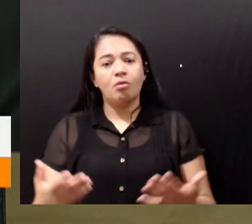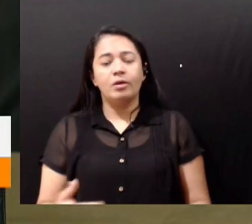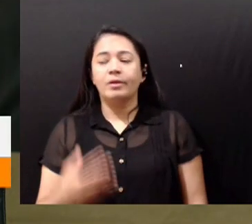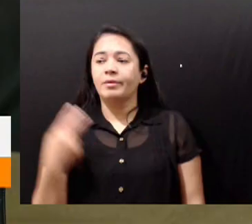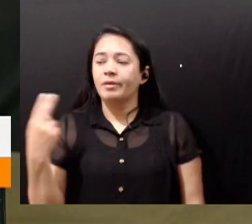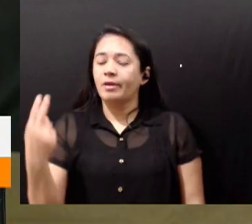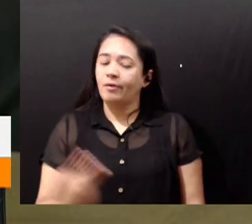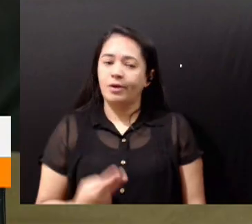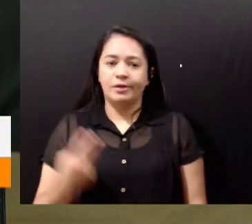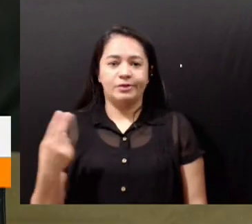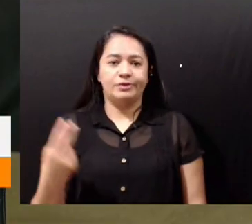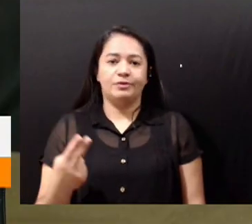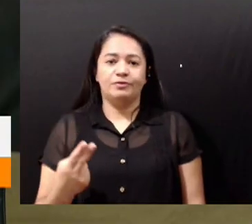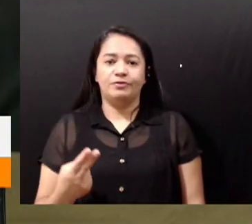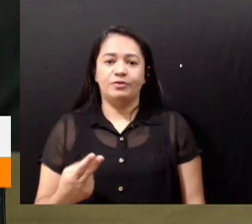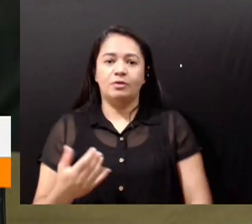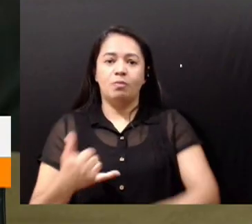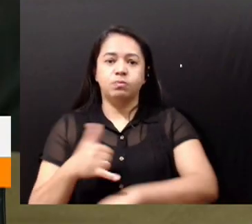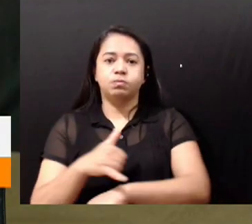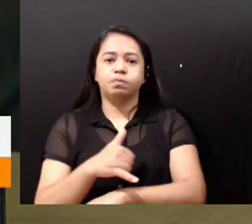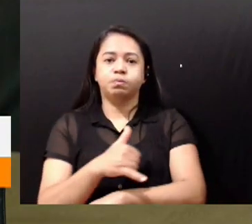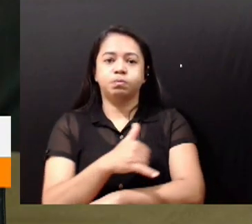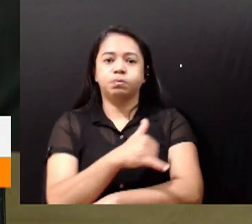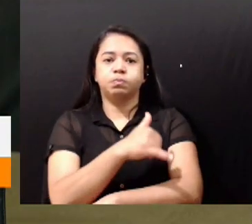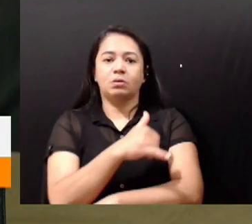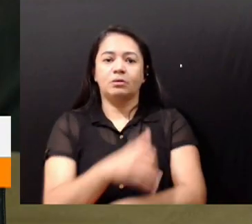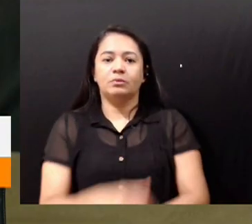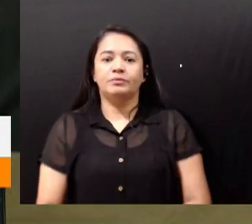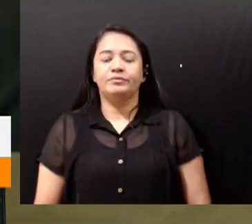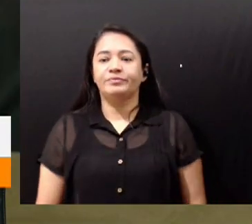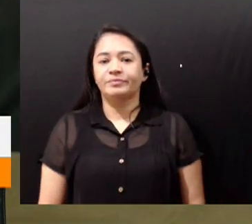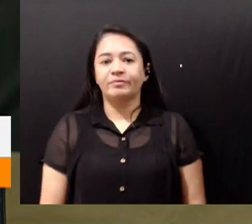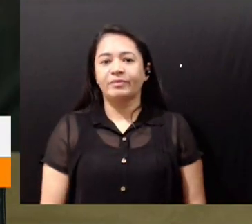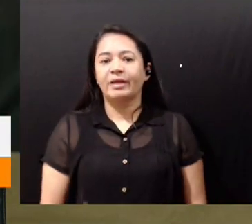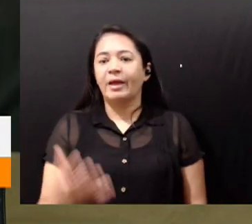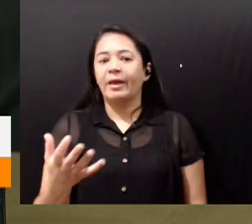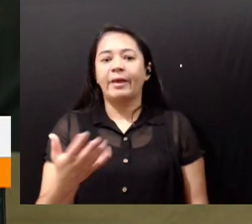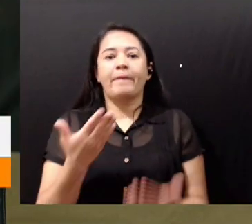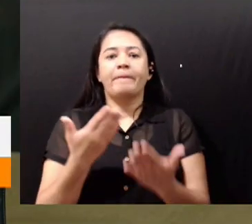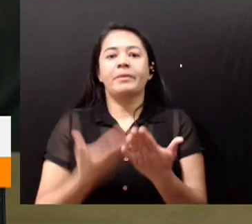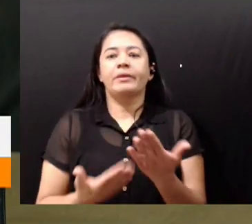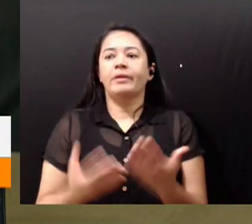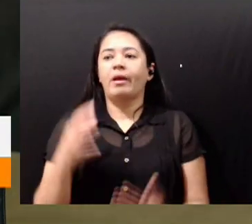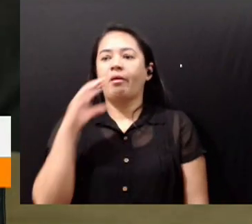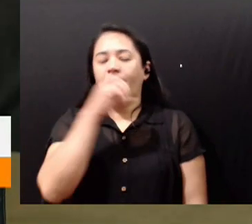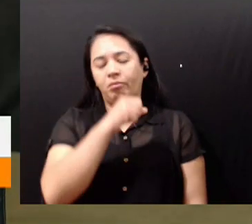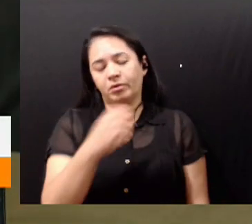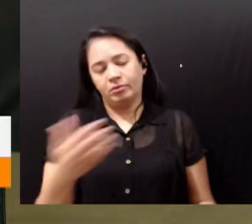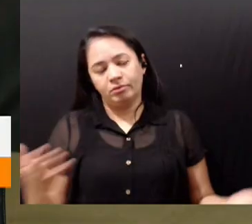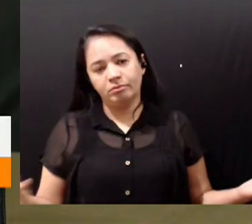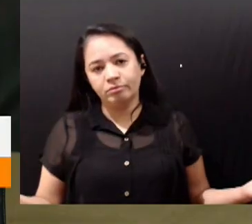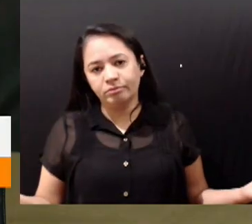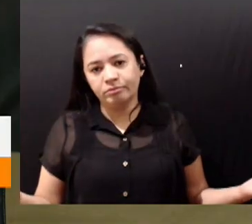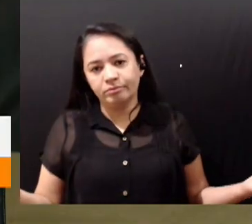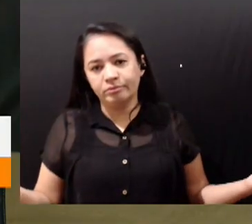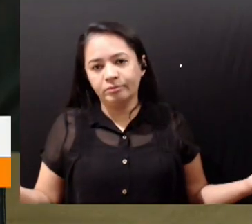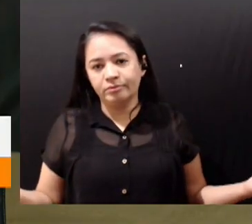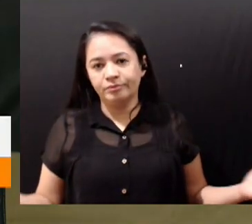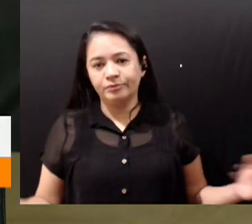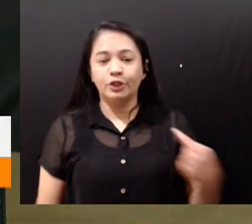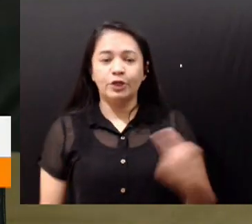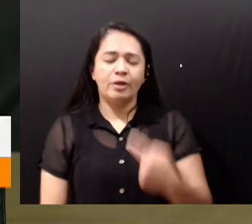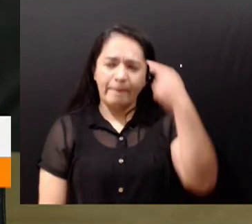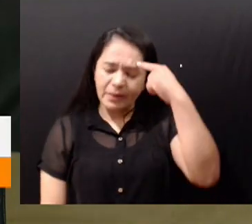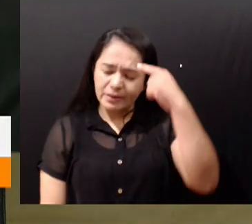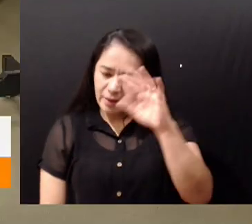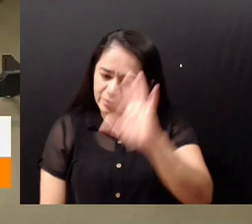ganhou um peso, aí ganhou 1 quilo, e aí quer perder do dia para a noite. E geralmente a gente pensa assim, não pensa? Sim,